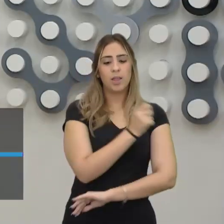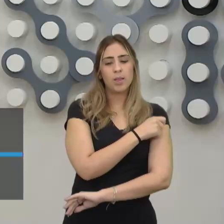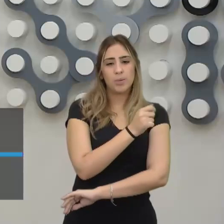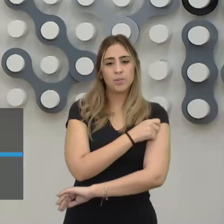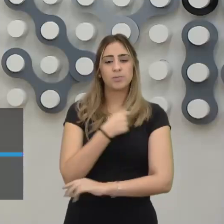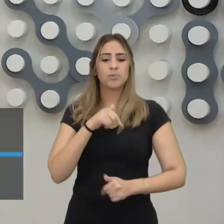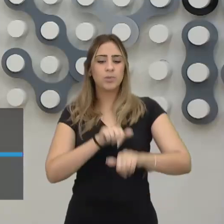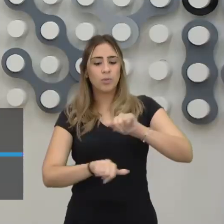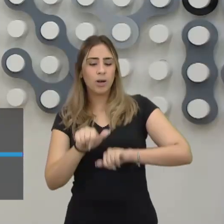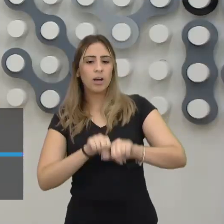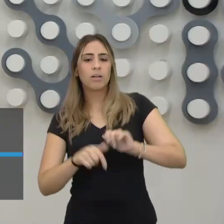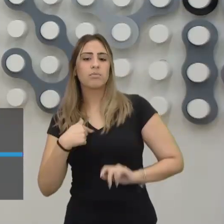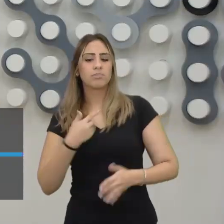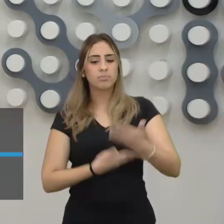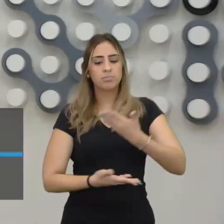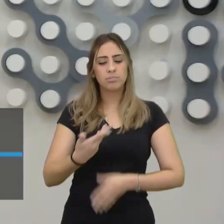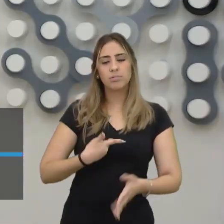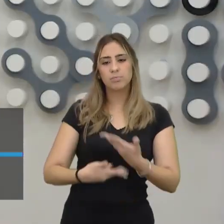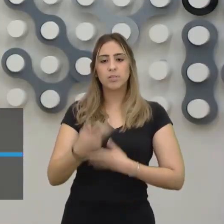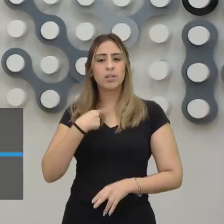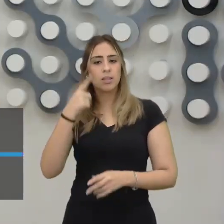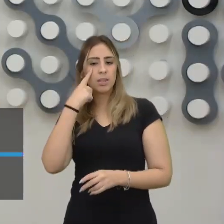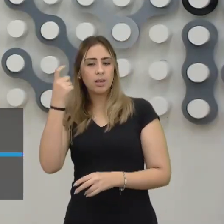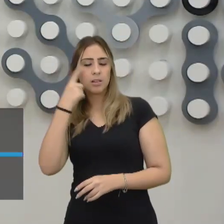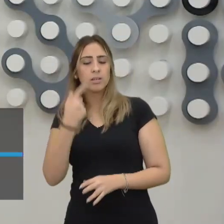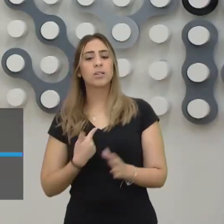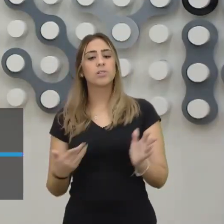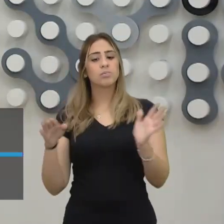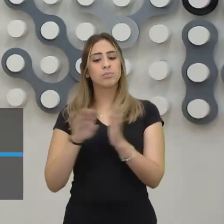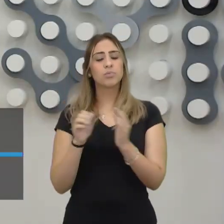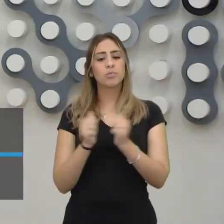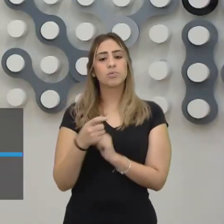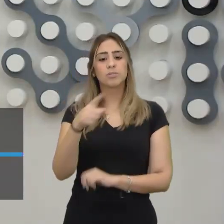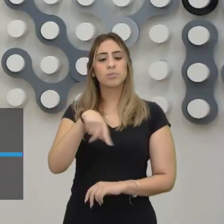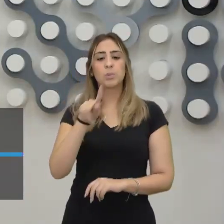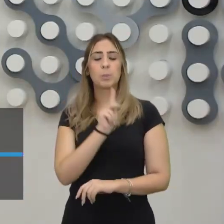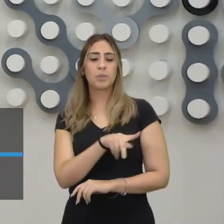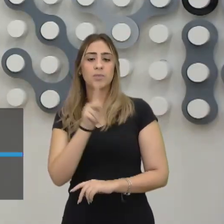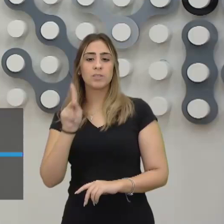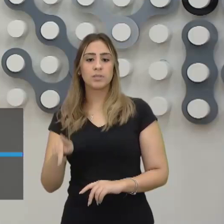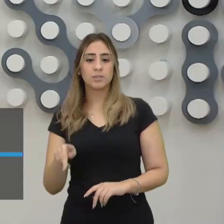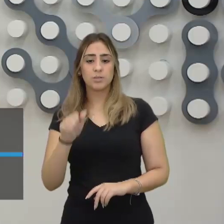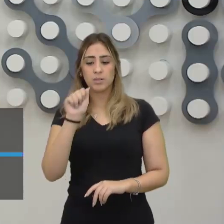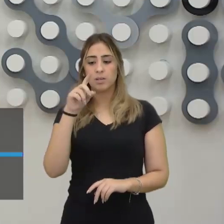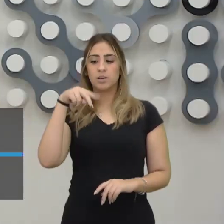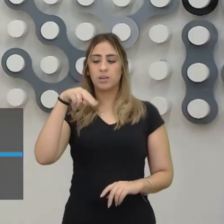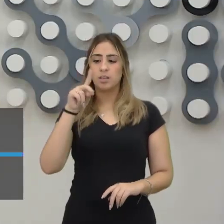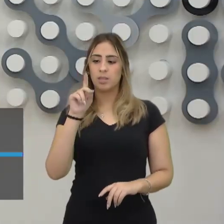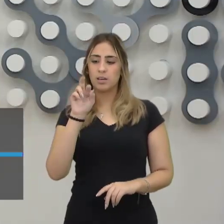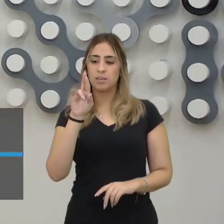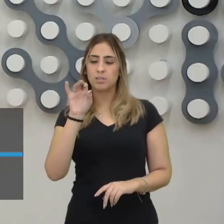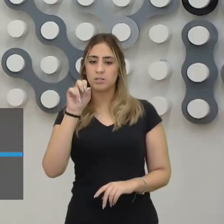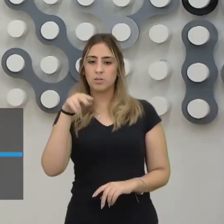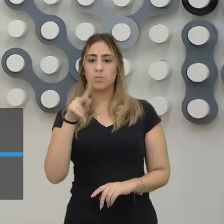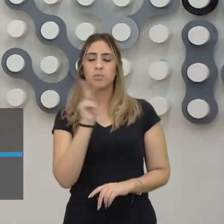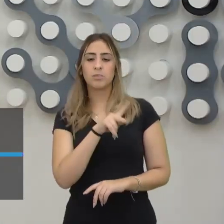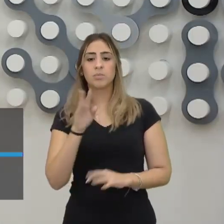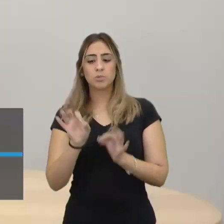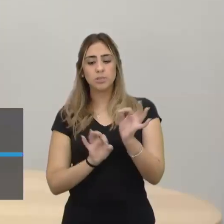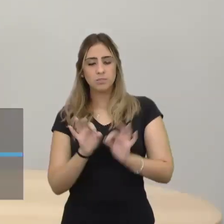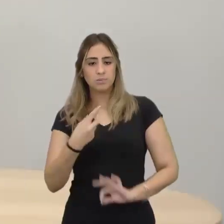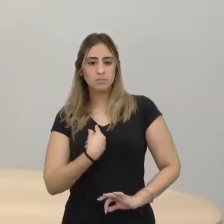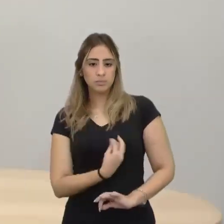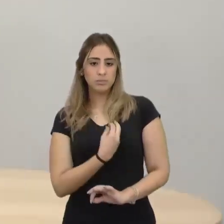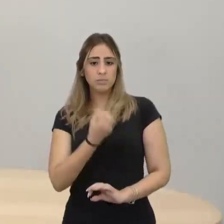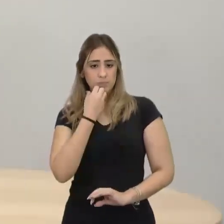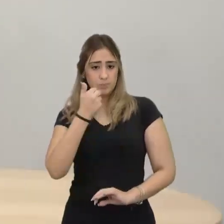trocar ideias e compartilhar saberes, eu trago para vocês o professor Anderson de Projeto de Vida. Tudo bem,